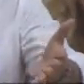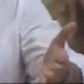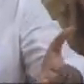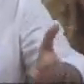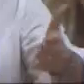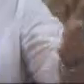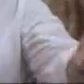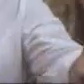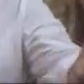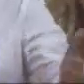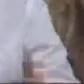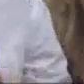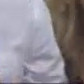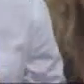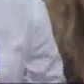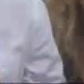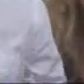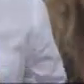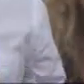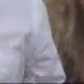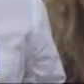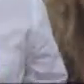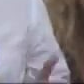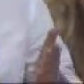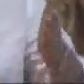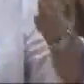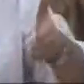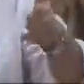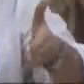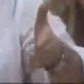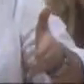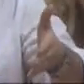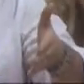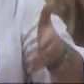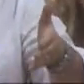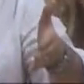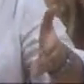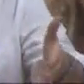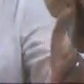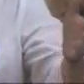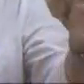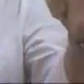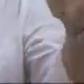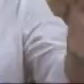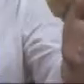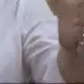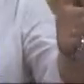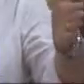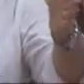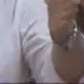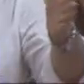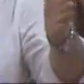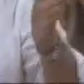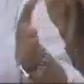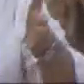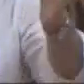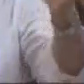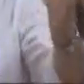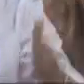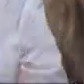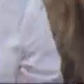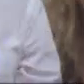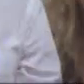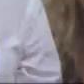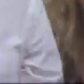por aquele serviço prestado, ou seja, o fornecimento da energia. Então, tudo aquilo que está dentro